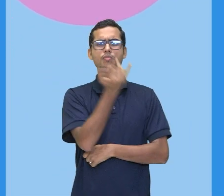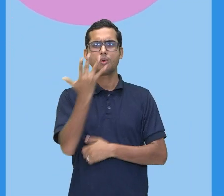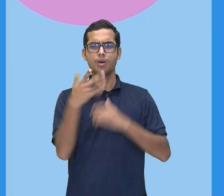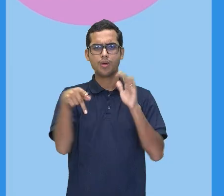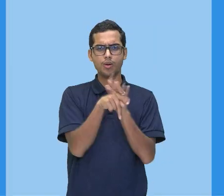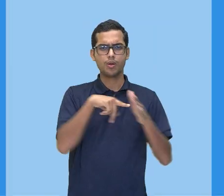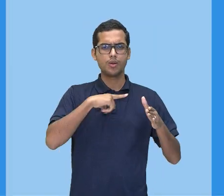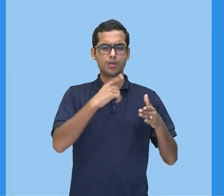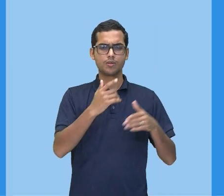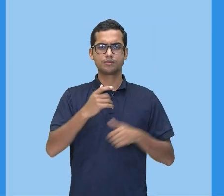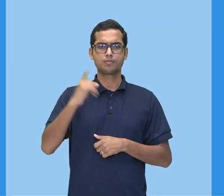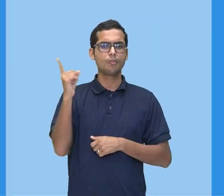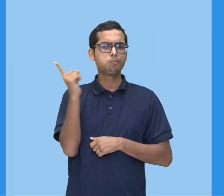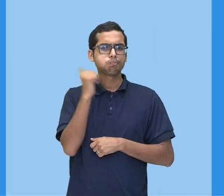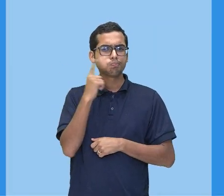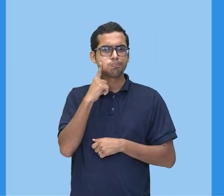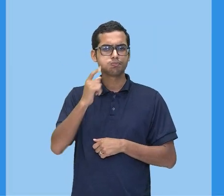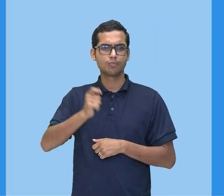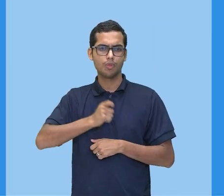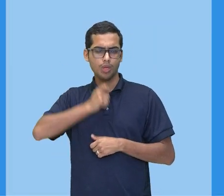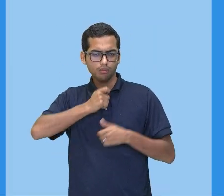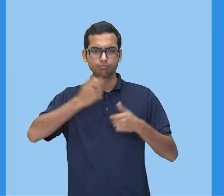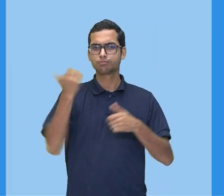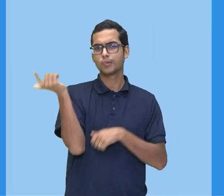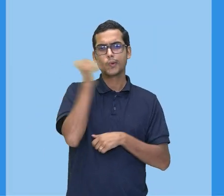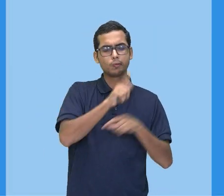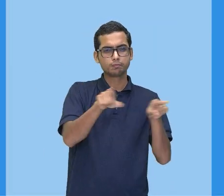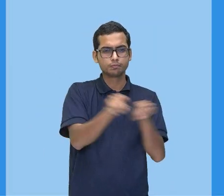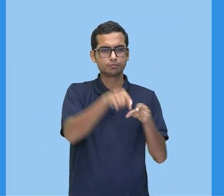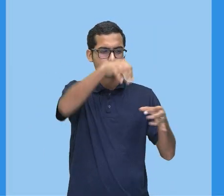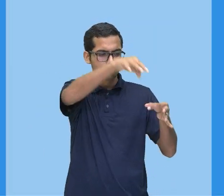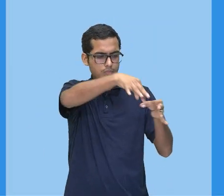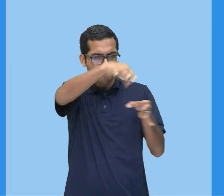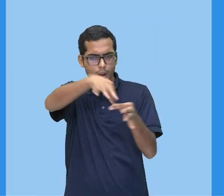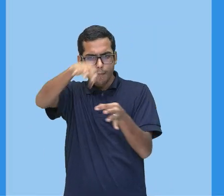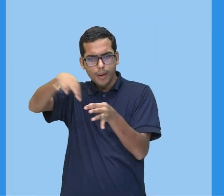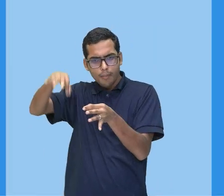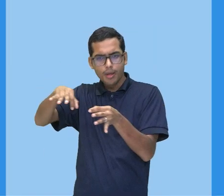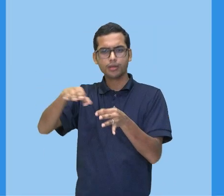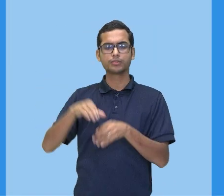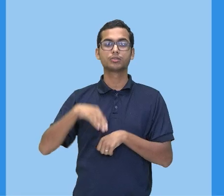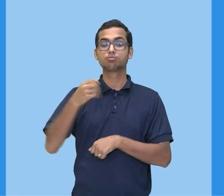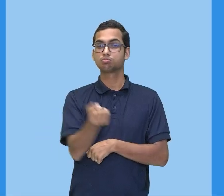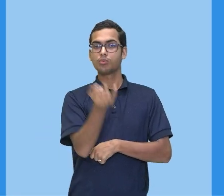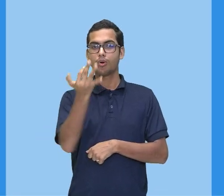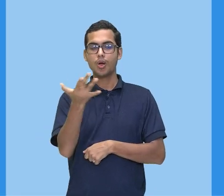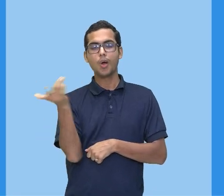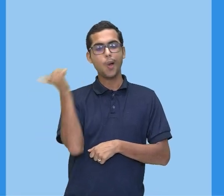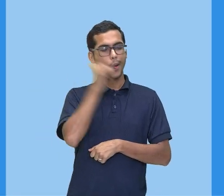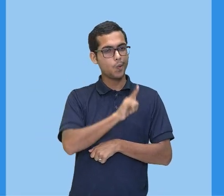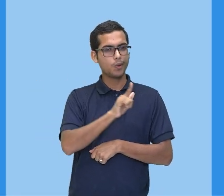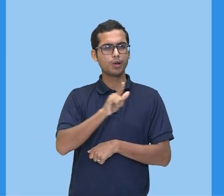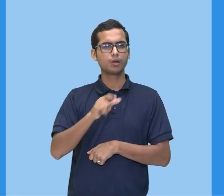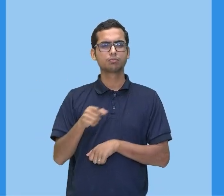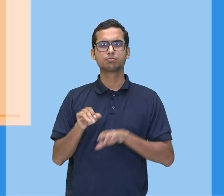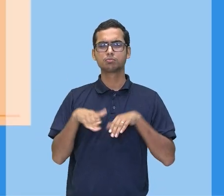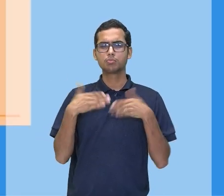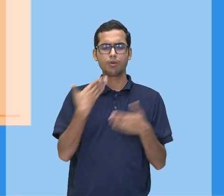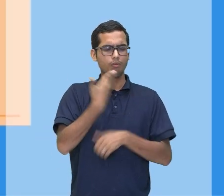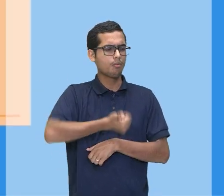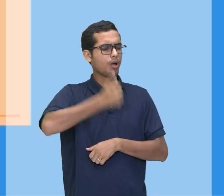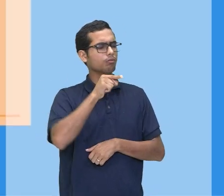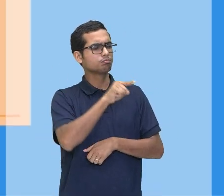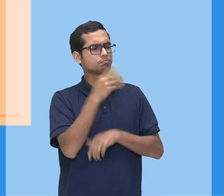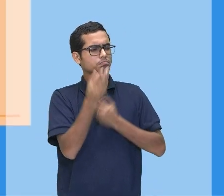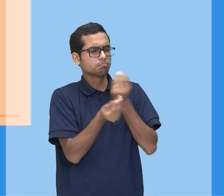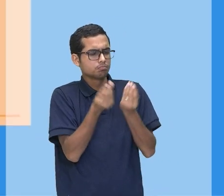em cada sacola. E também, quantos pacotes você pode fazer? Qual é o mais conveniente para você?